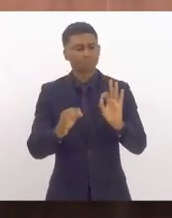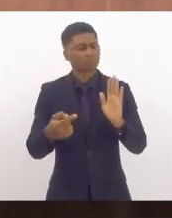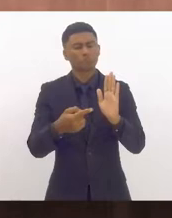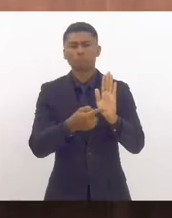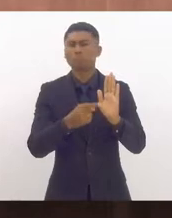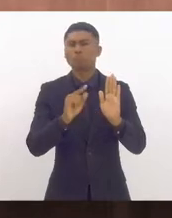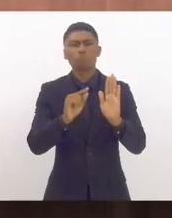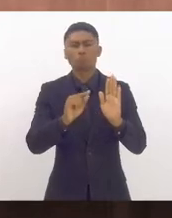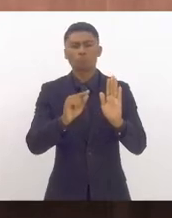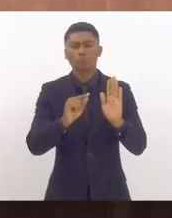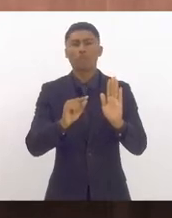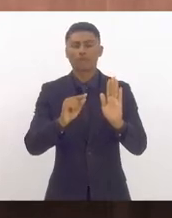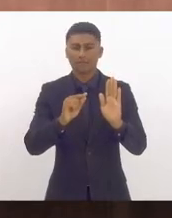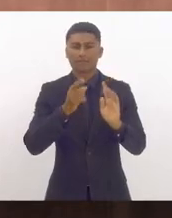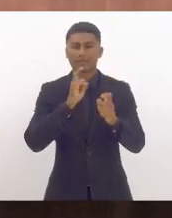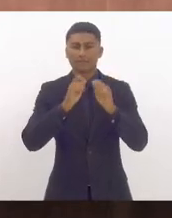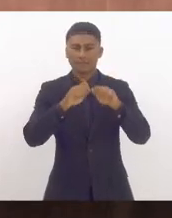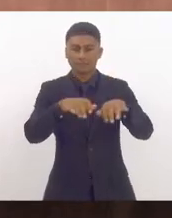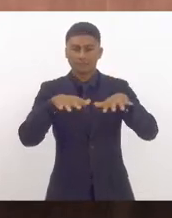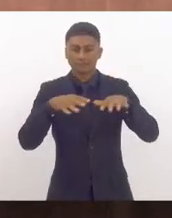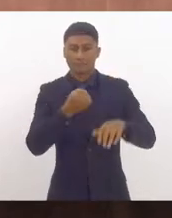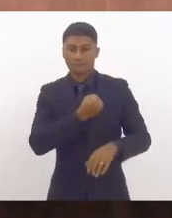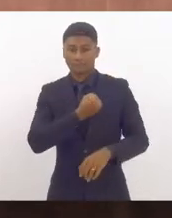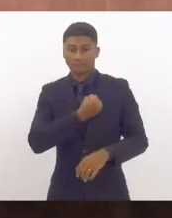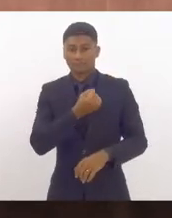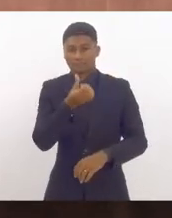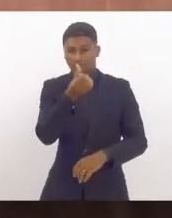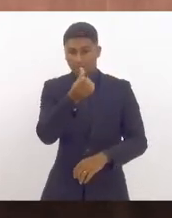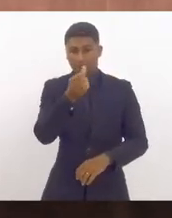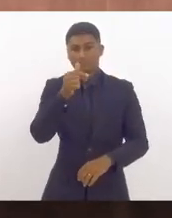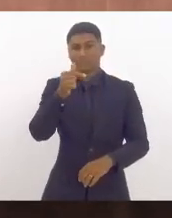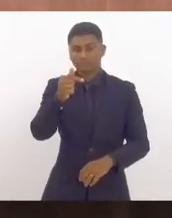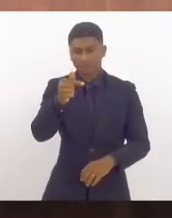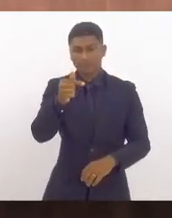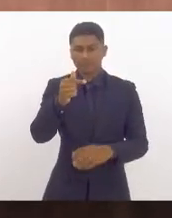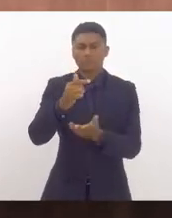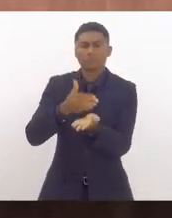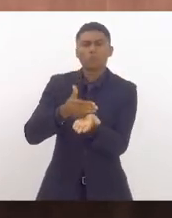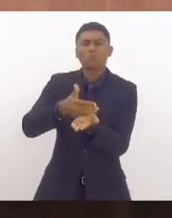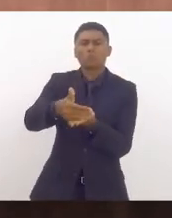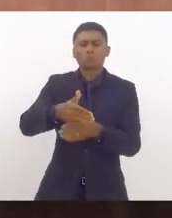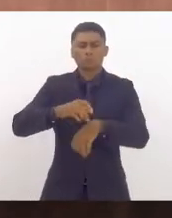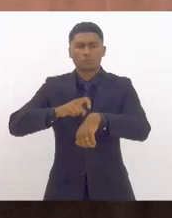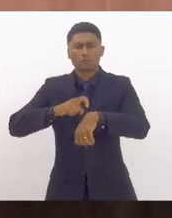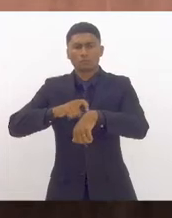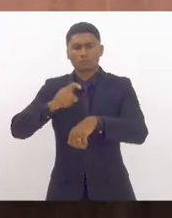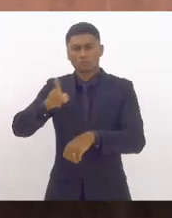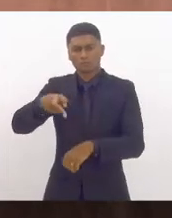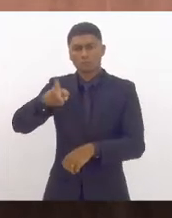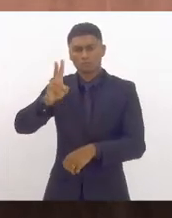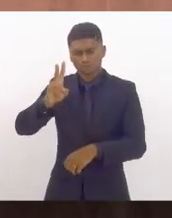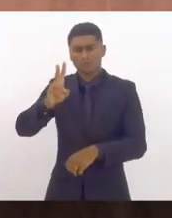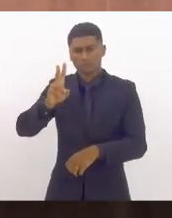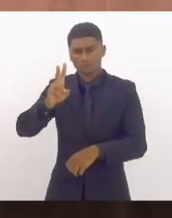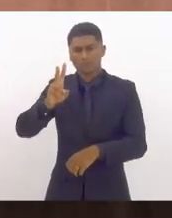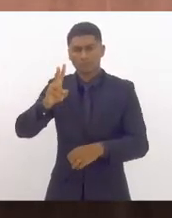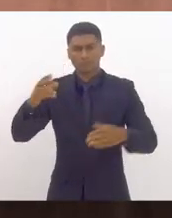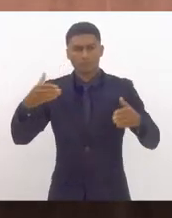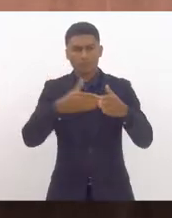ocorrido na 67ª sessão ordinária que iniciada às 14horas